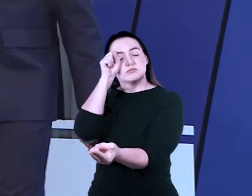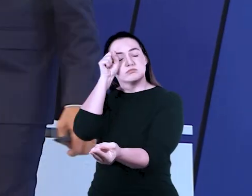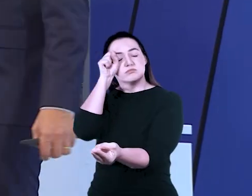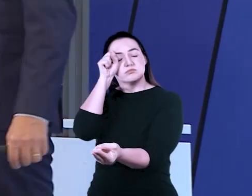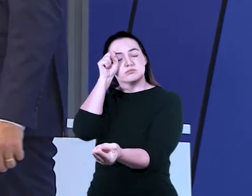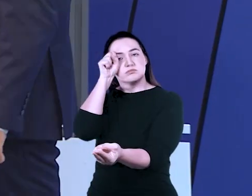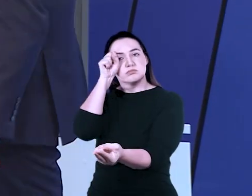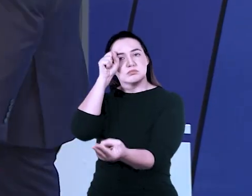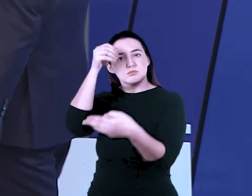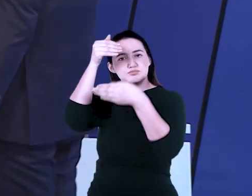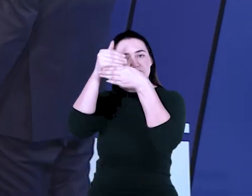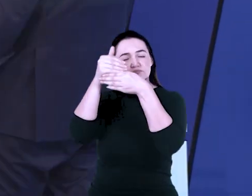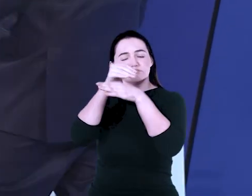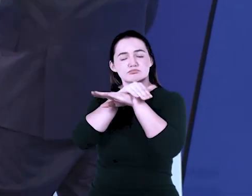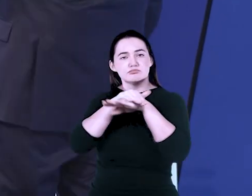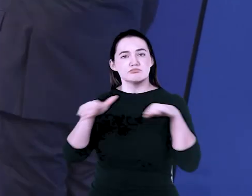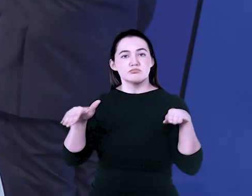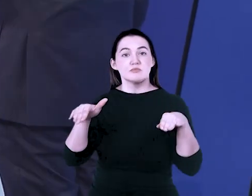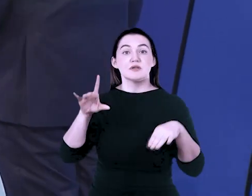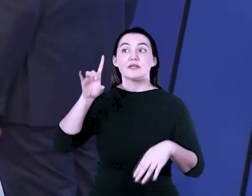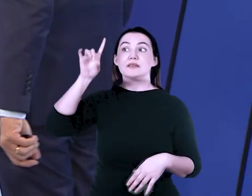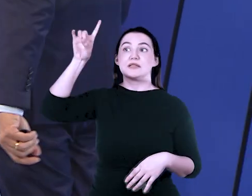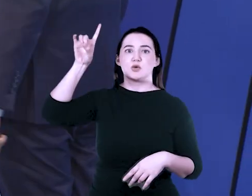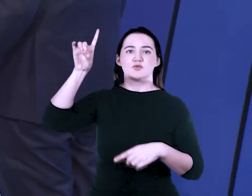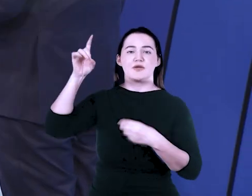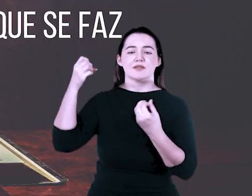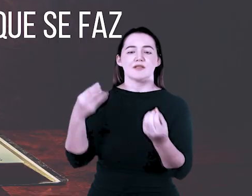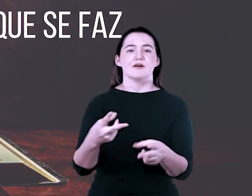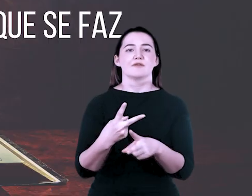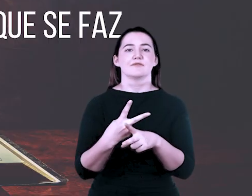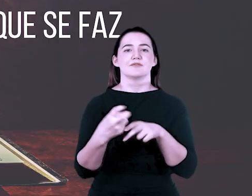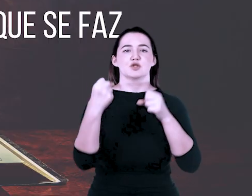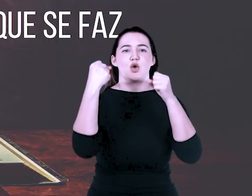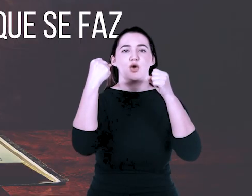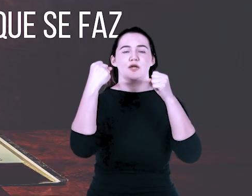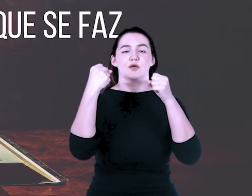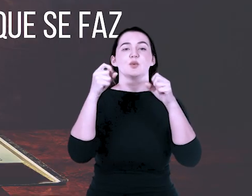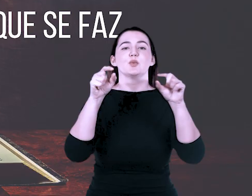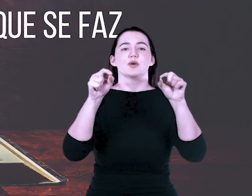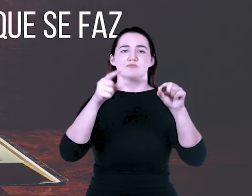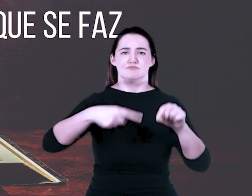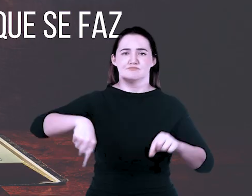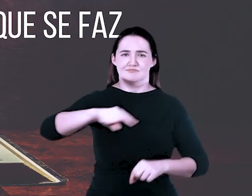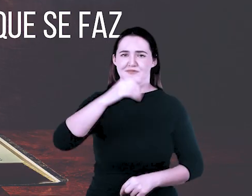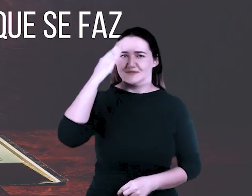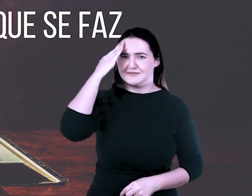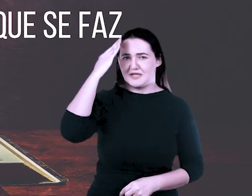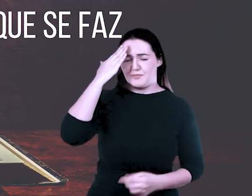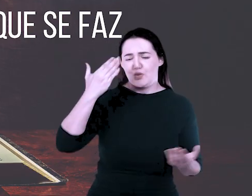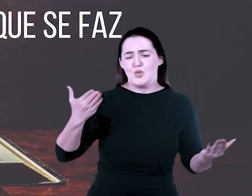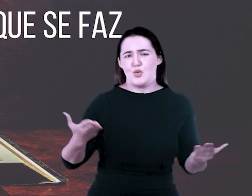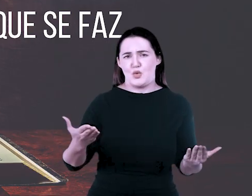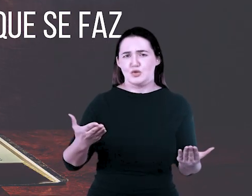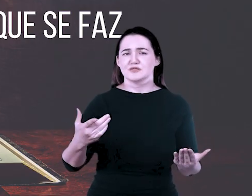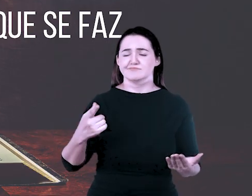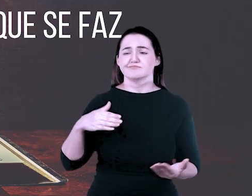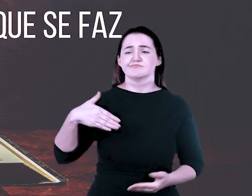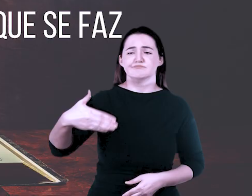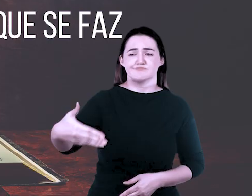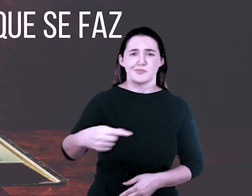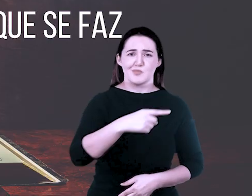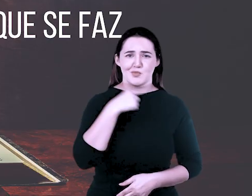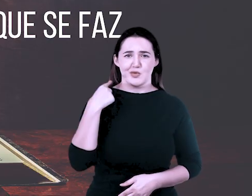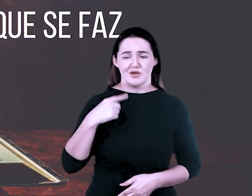vitória. Diz a Bíblia, Eclesiastes 9, 5 e 6, os vivos sabem que vão morrer, mas os mortos não sabem de